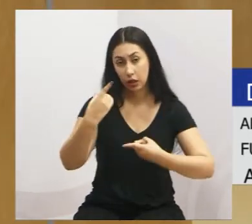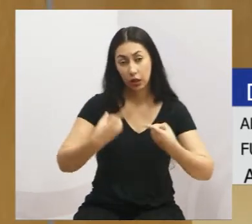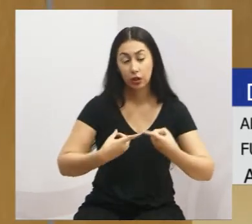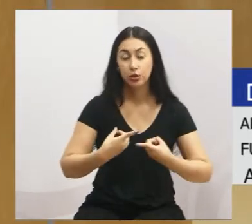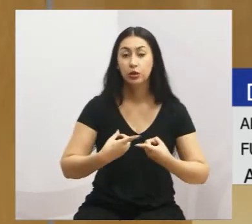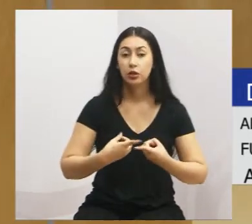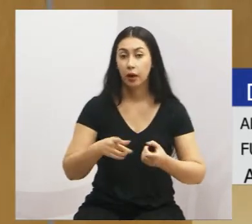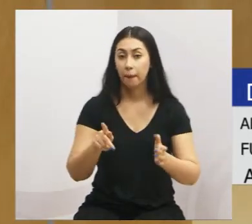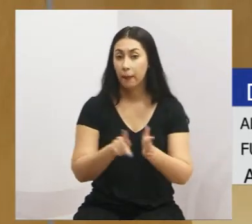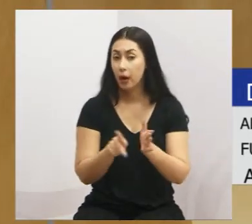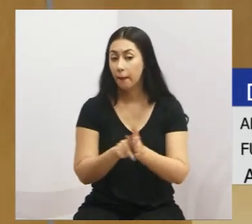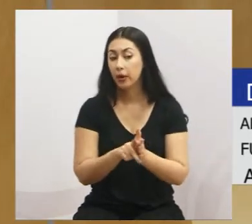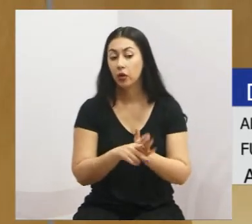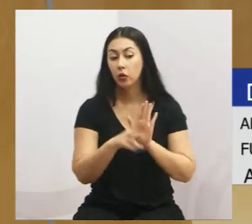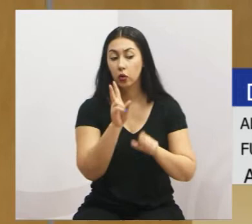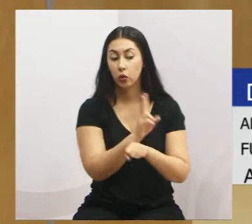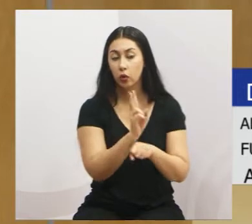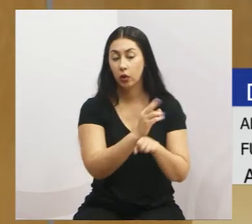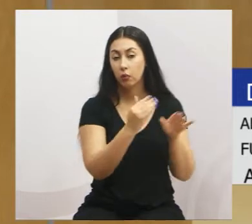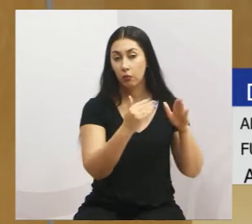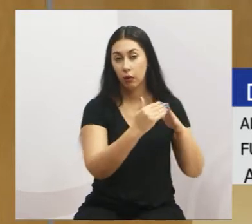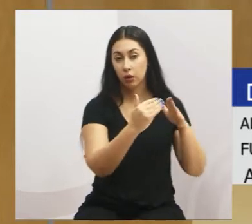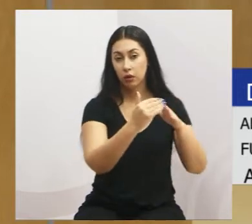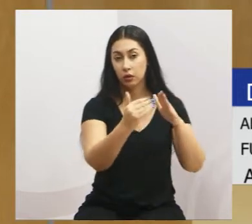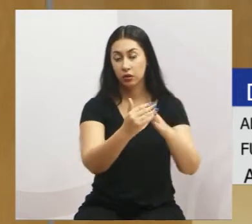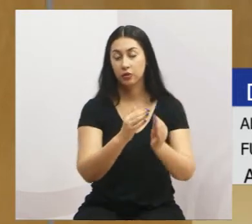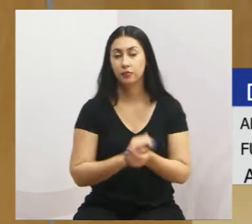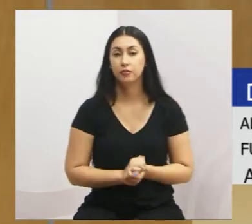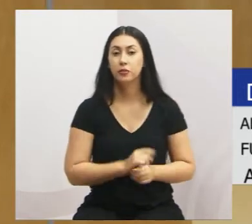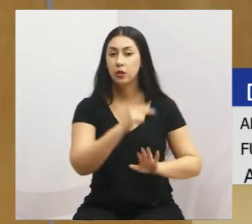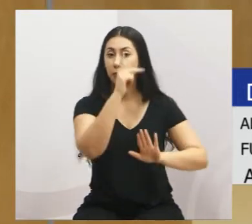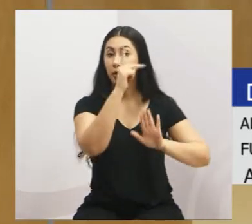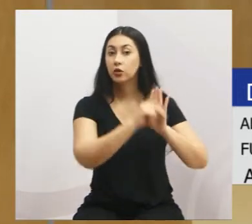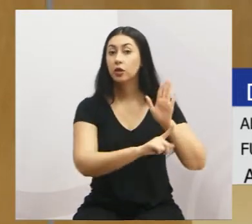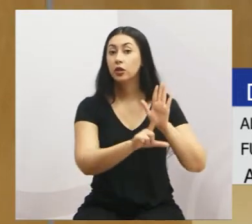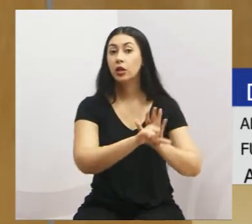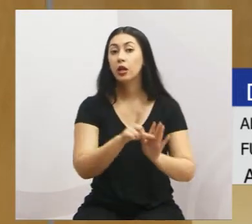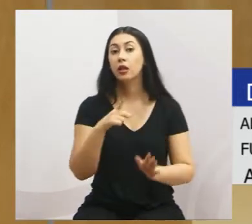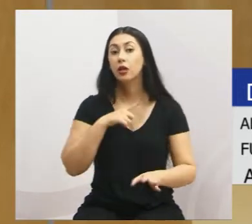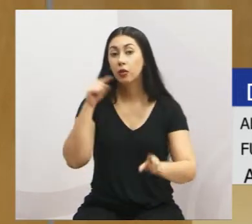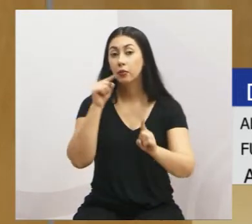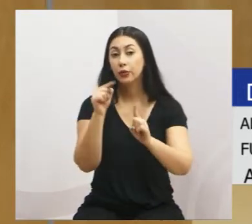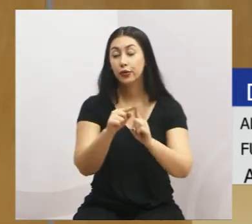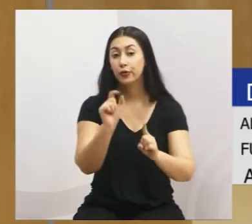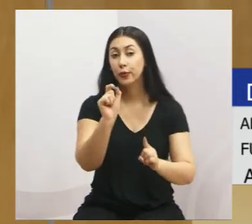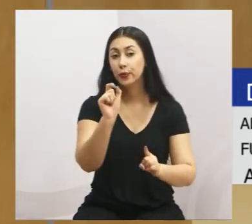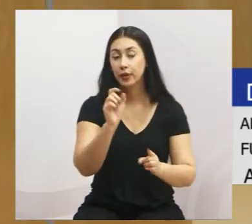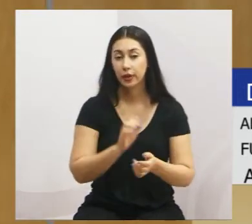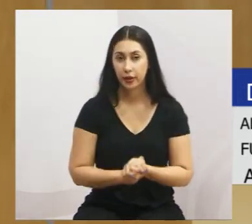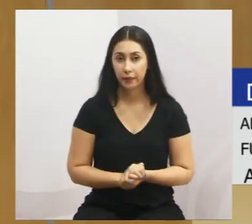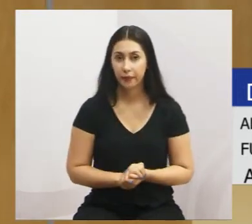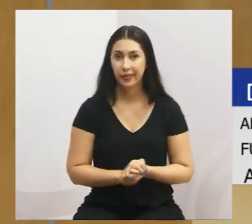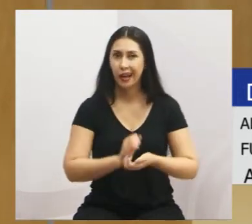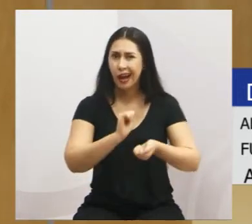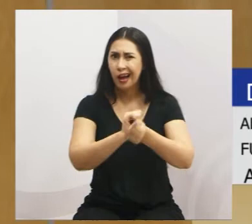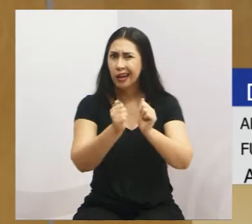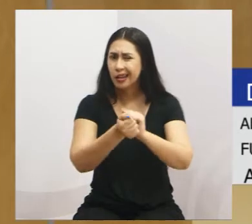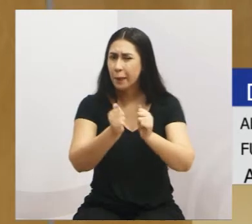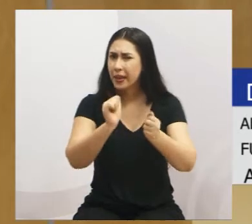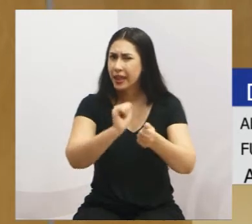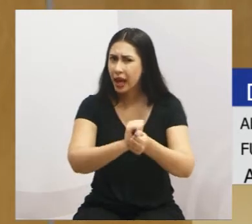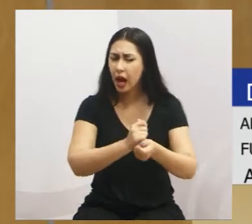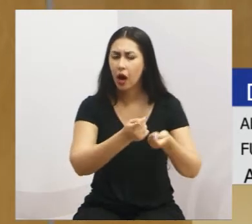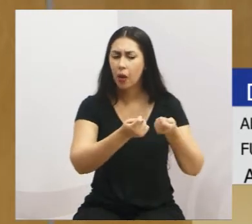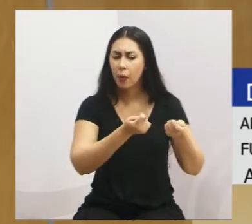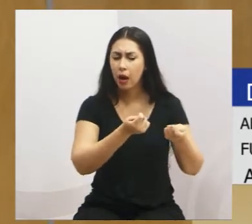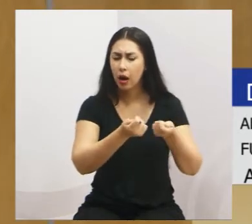habitação para o município. O projeto de lei tem por finalidade atender ao termo de ajustamento de conduta firmado